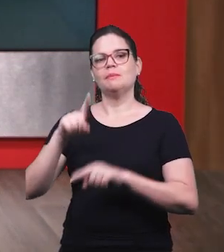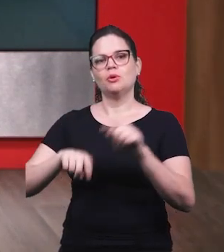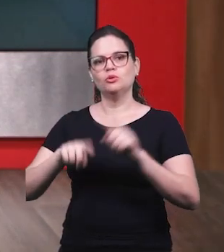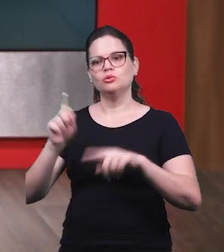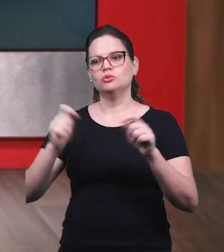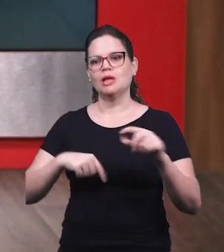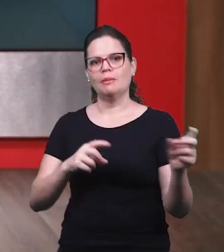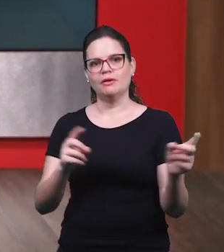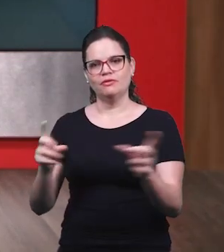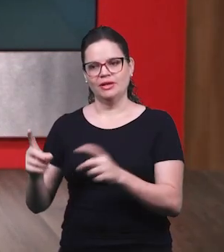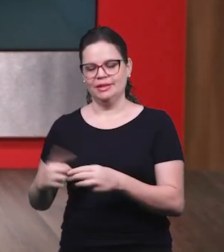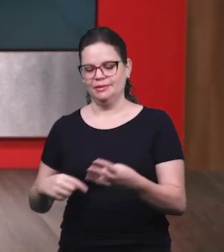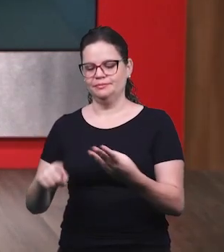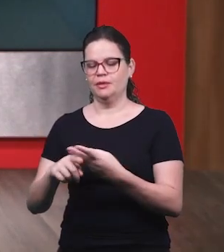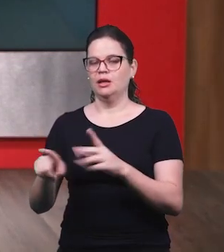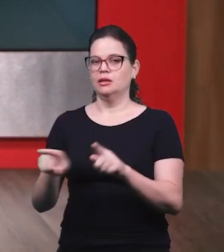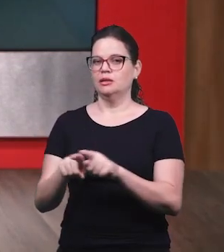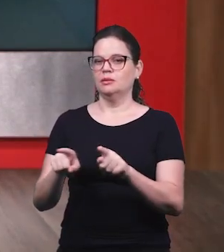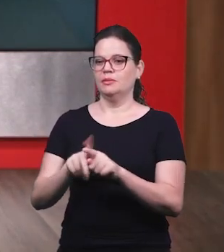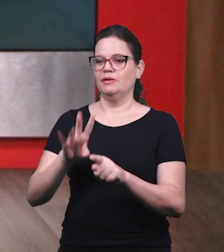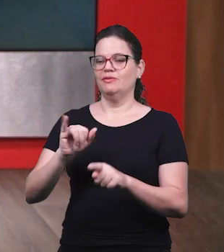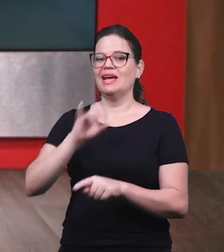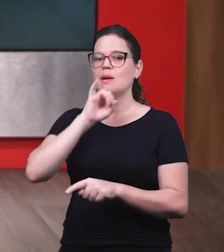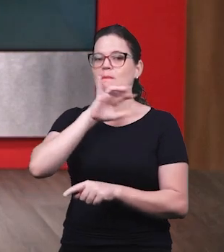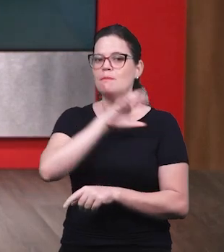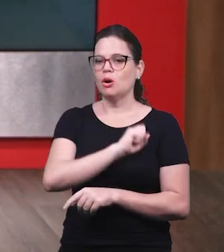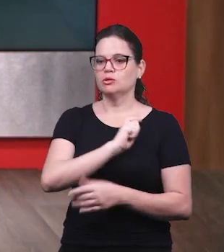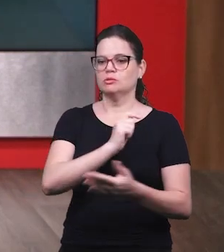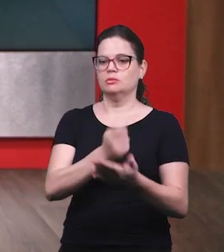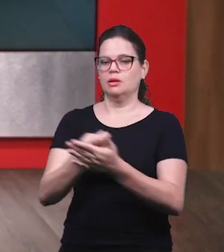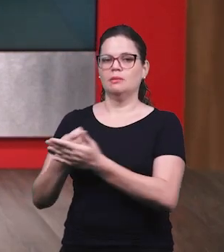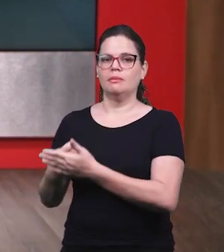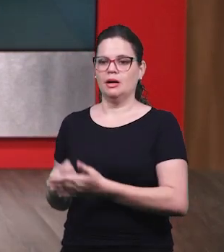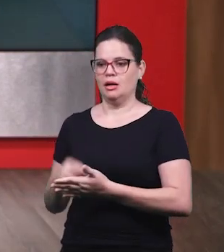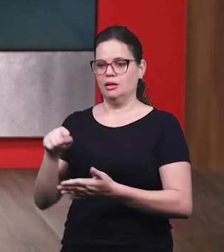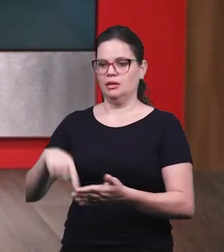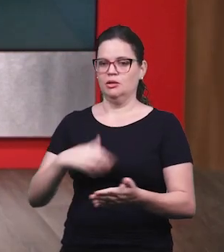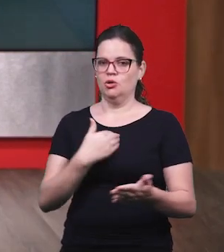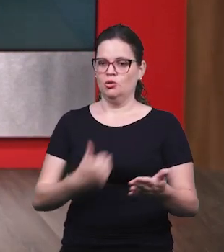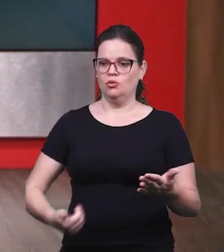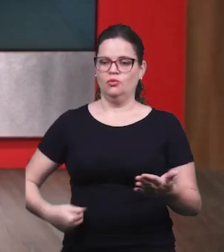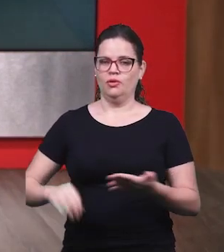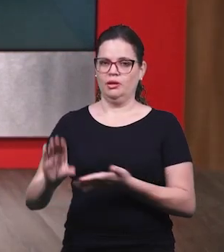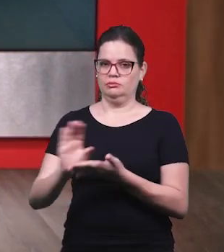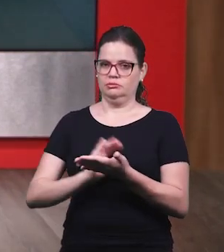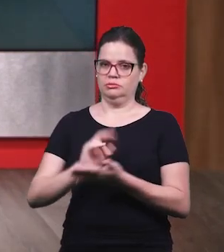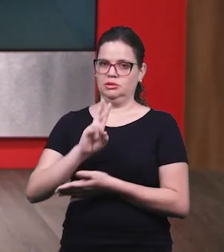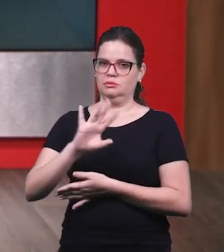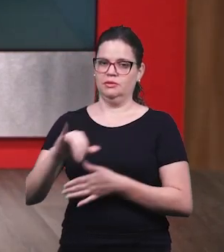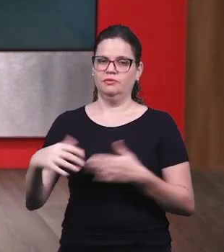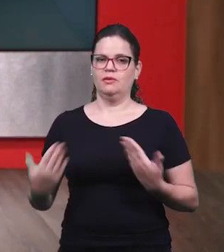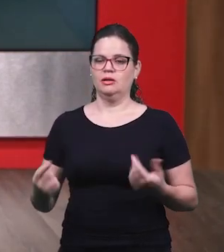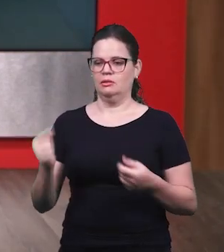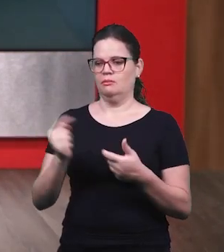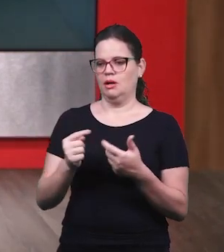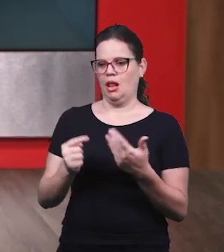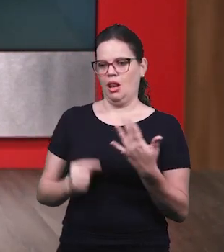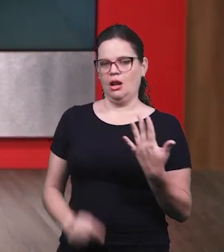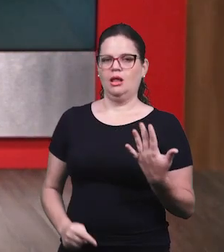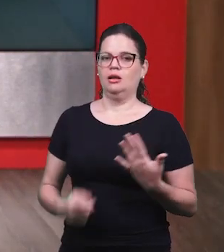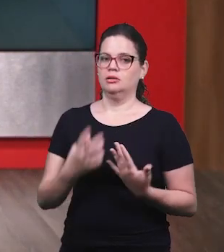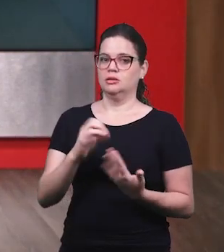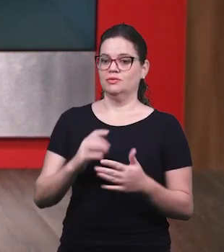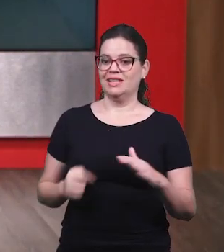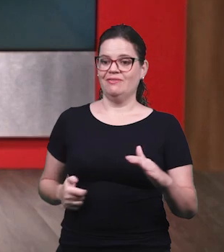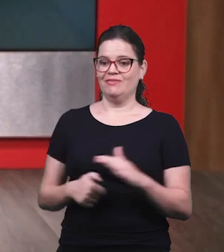vai gerar tributo para o estado, o país, o município que você está. Quando você faz